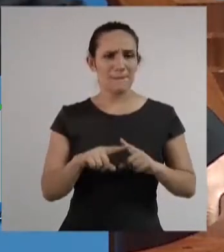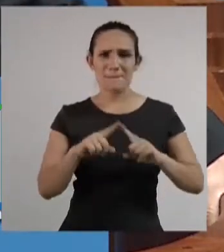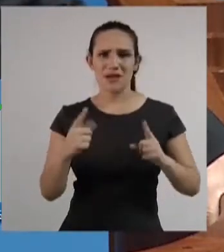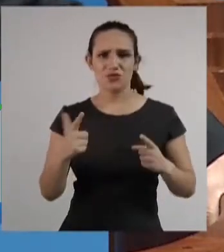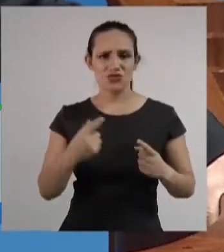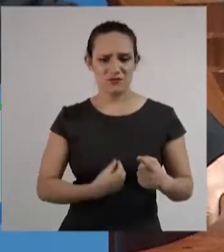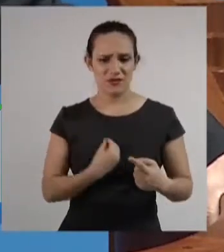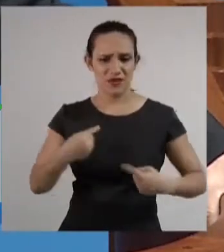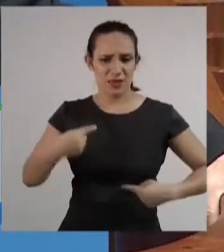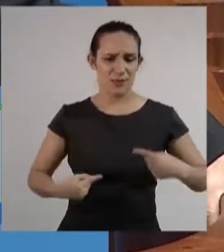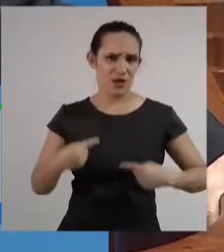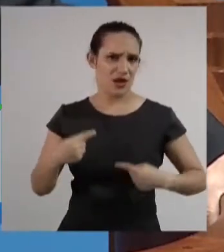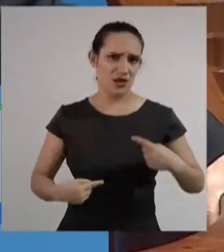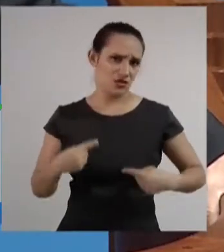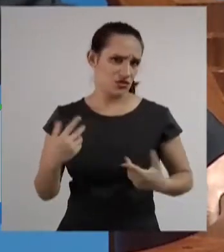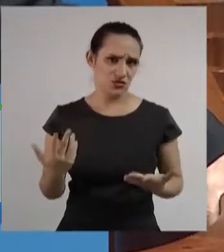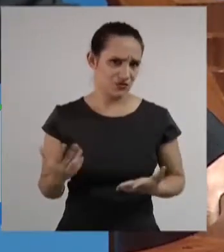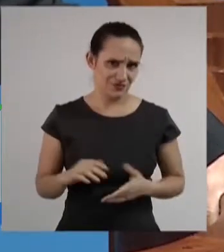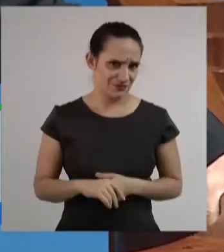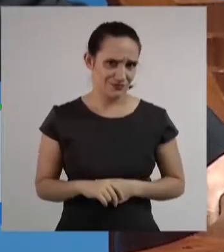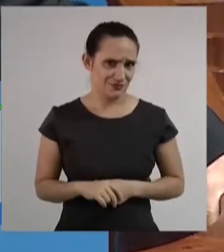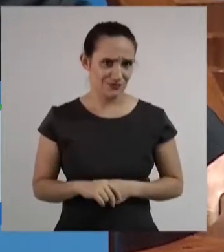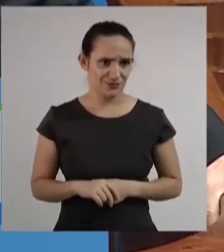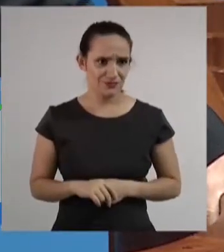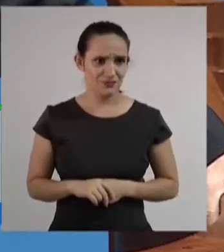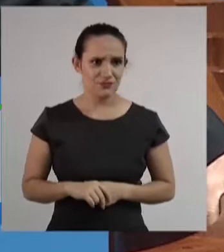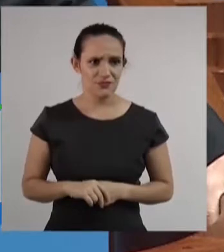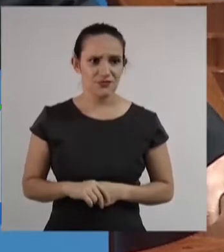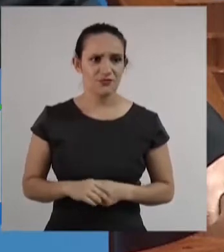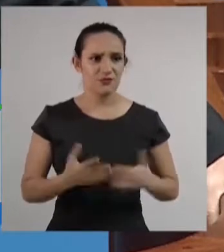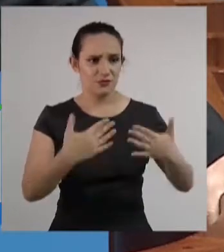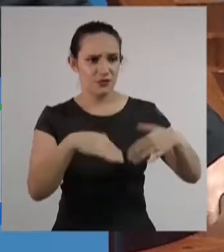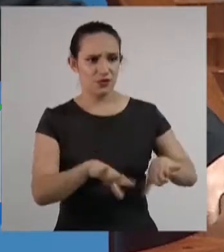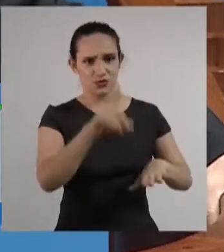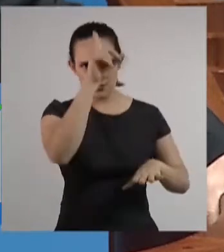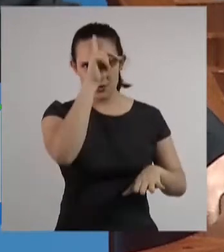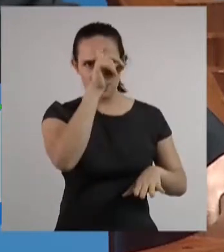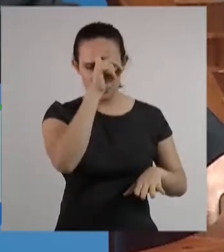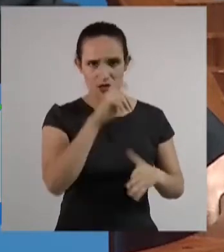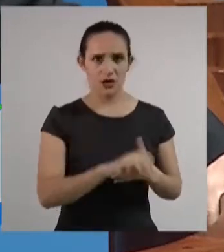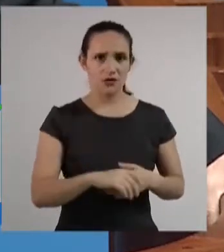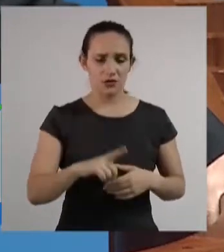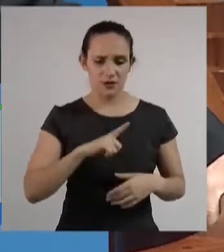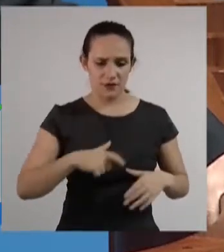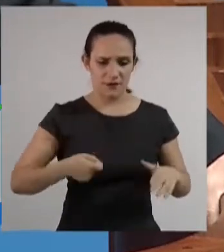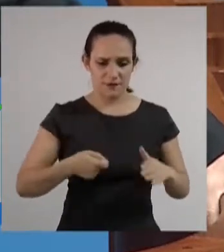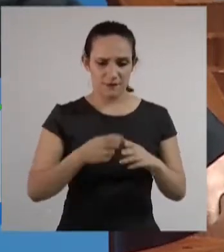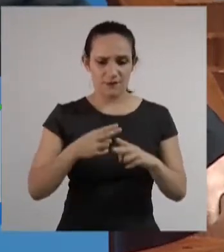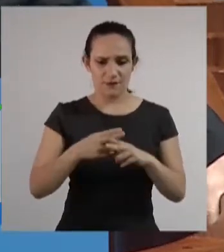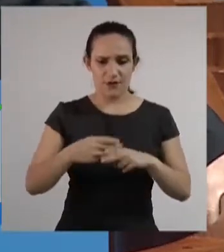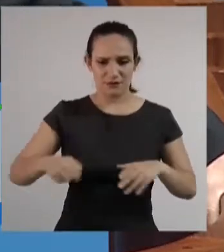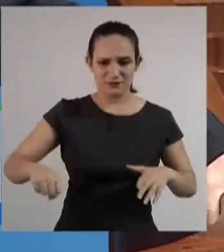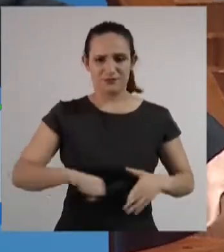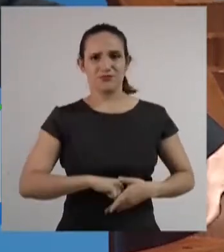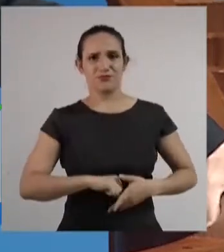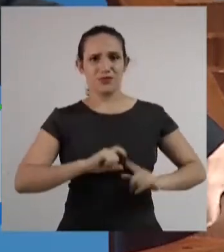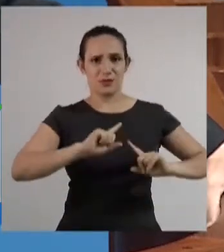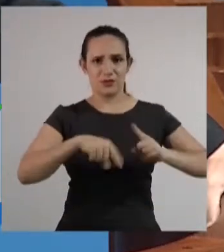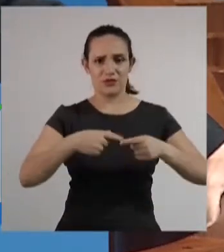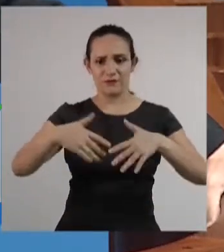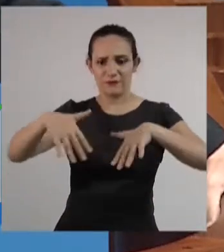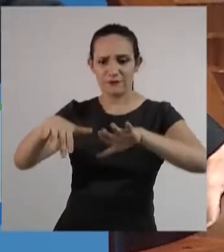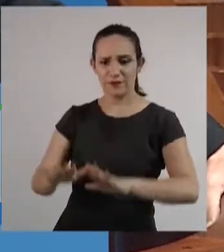de debates. Primeiro ficou um tempão no hospital, depois da facada, e depois ficou em casa,